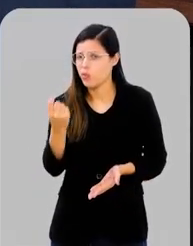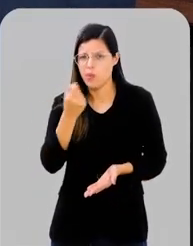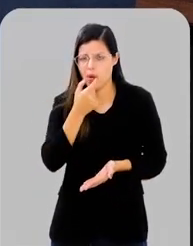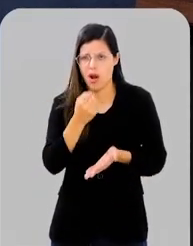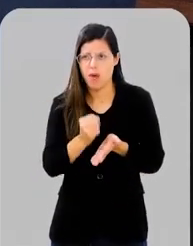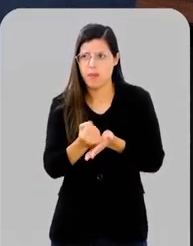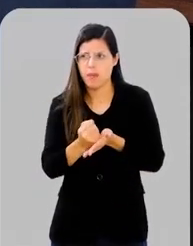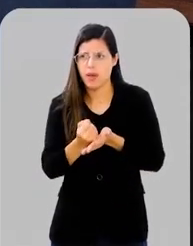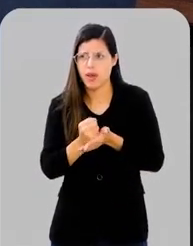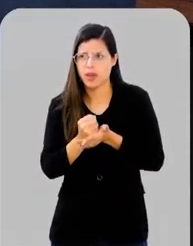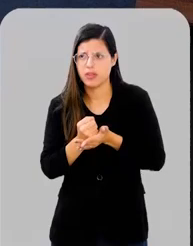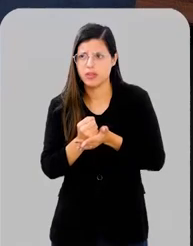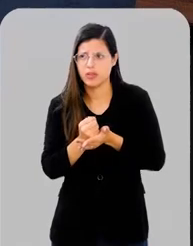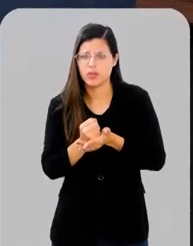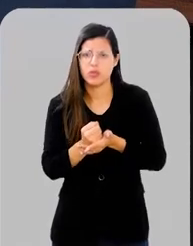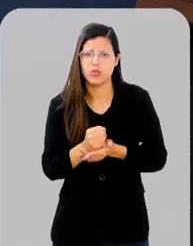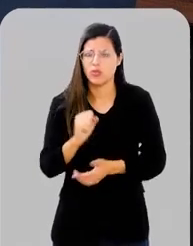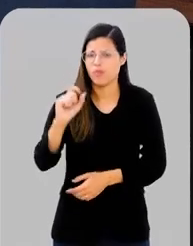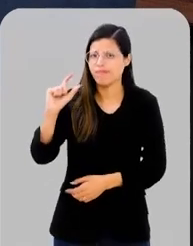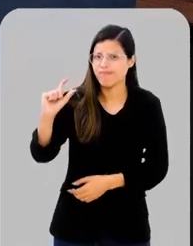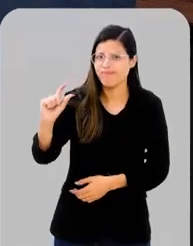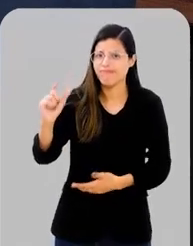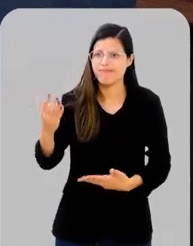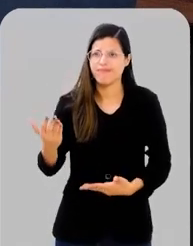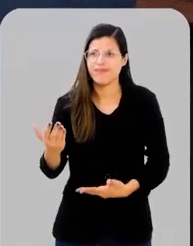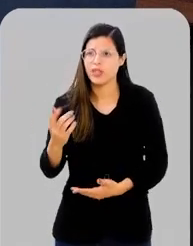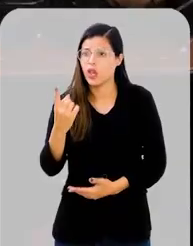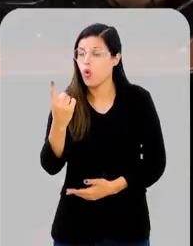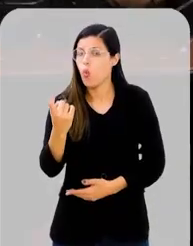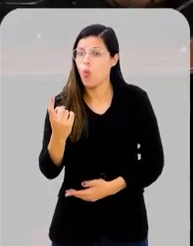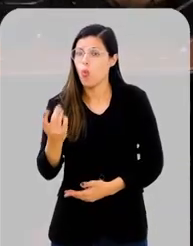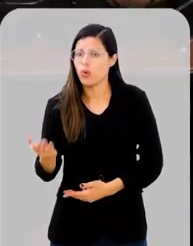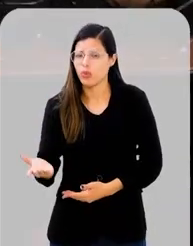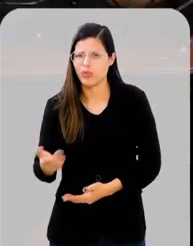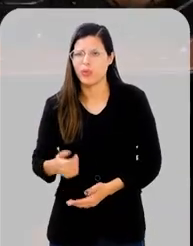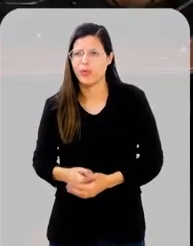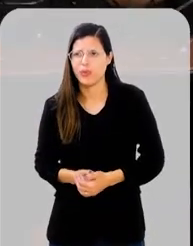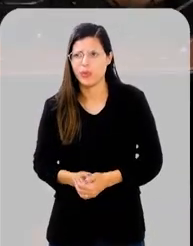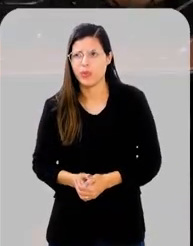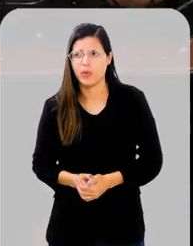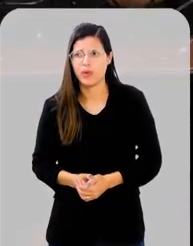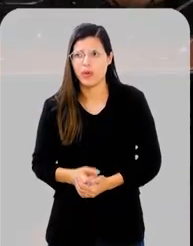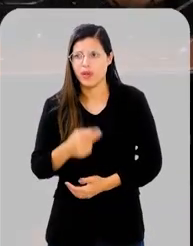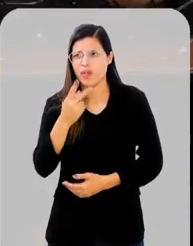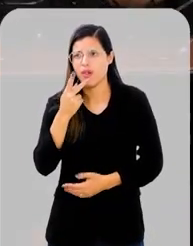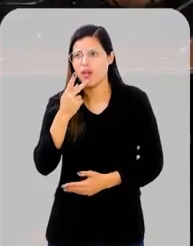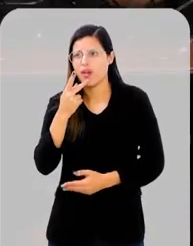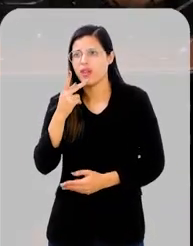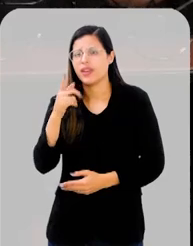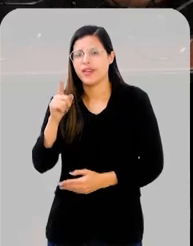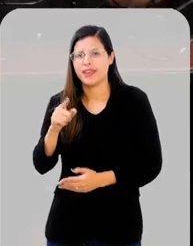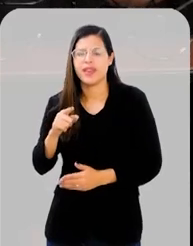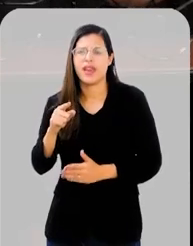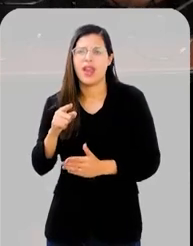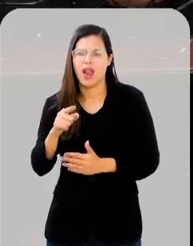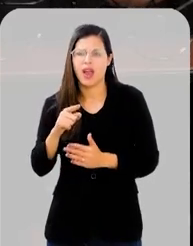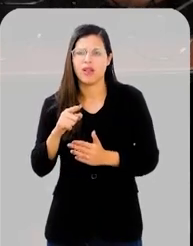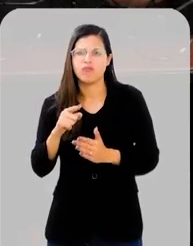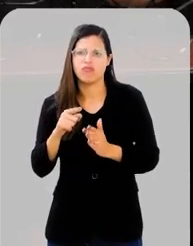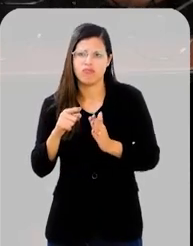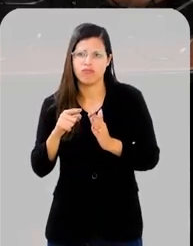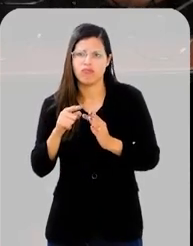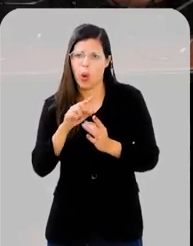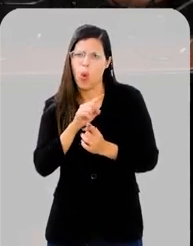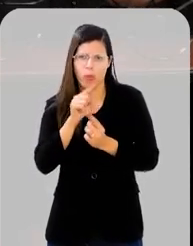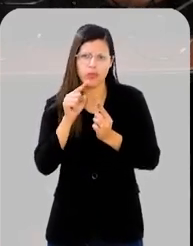imaginar é era desse tamanhinho assim entendi é uma dose única e ele dizer que é proposital porque não faz